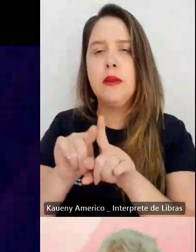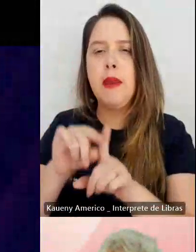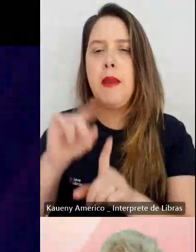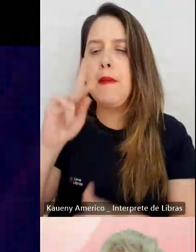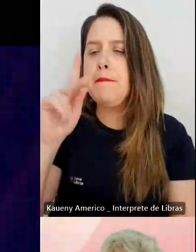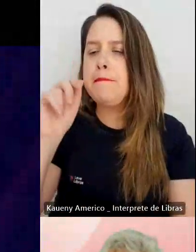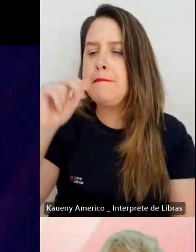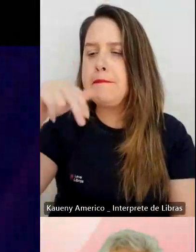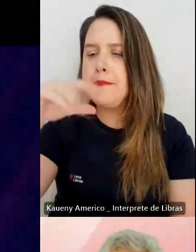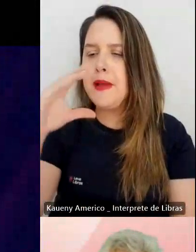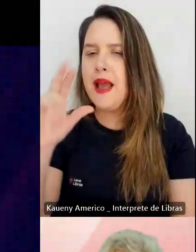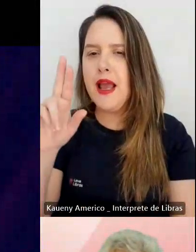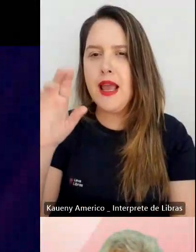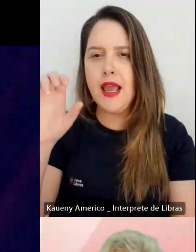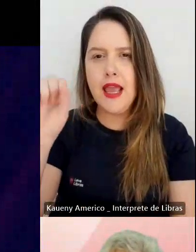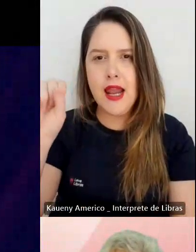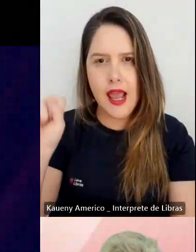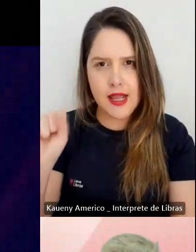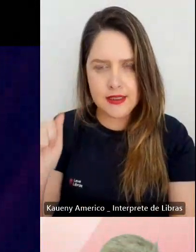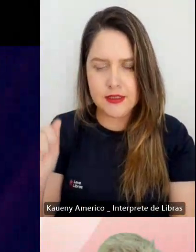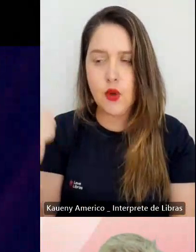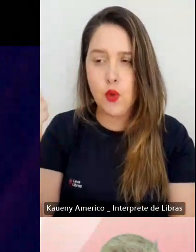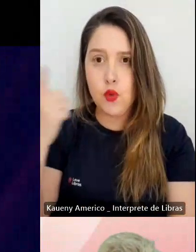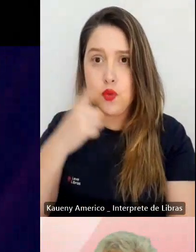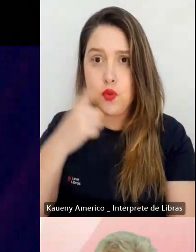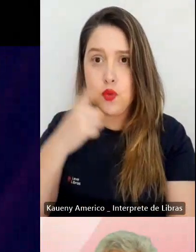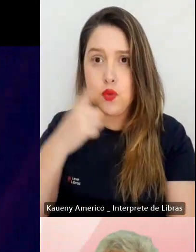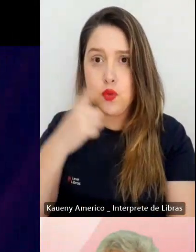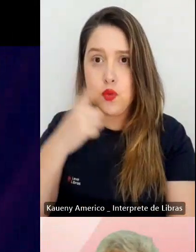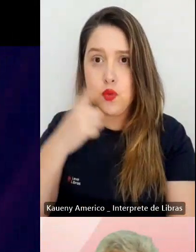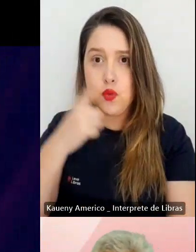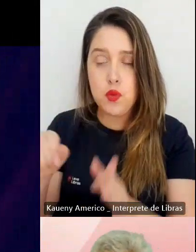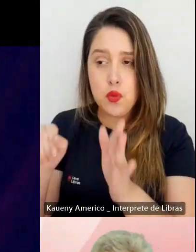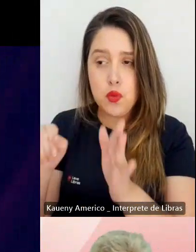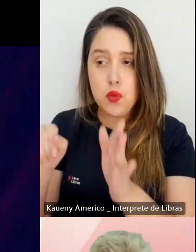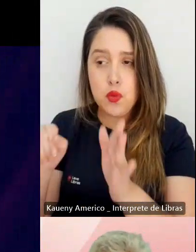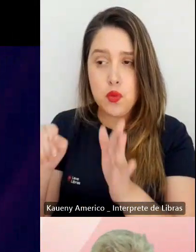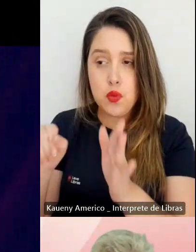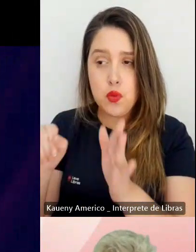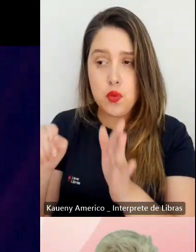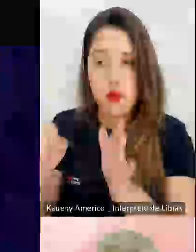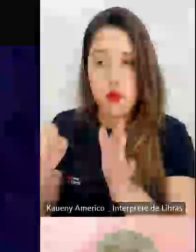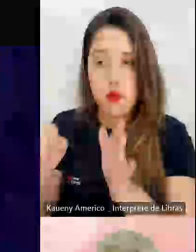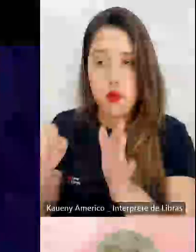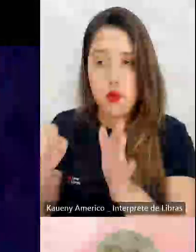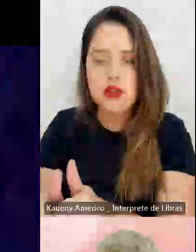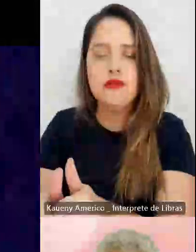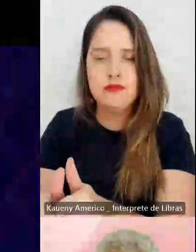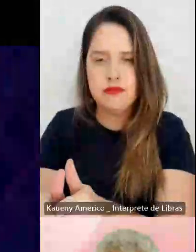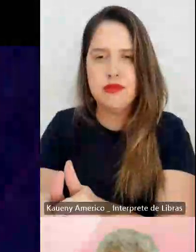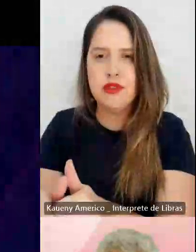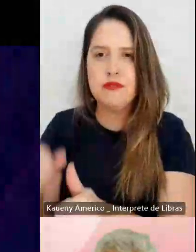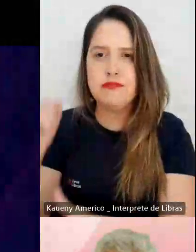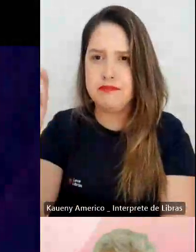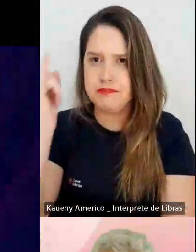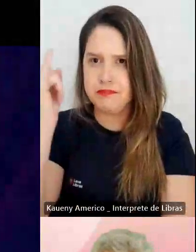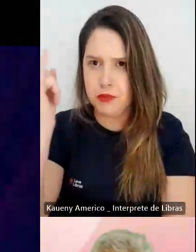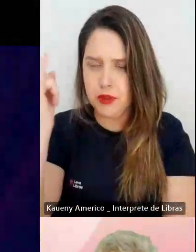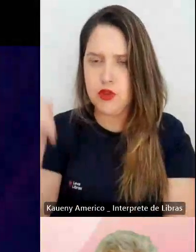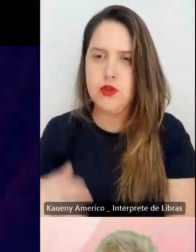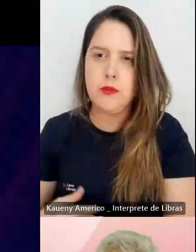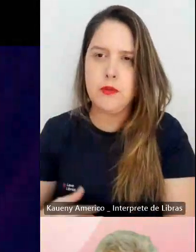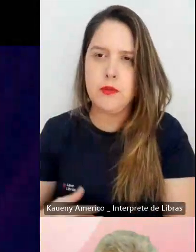gente consegue identificar como uma linhagem, como uma hereditariedade importante. Então a